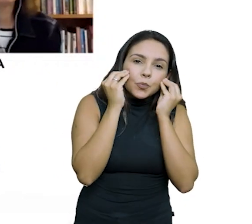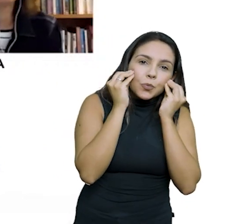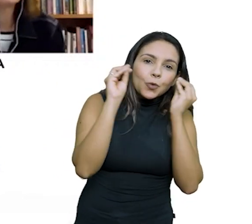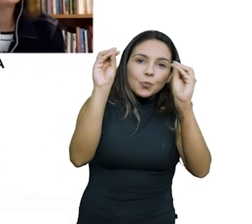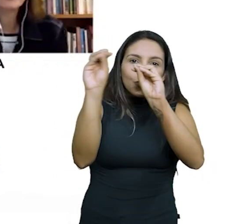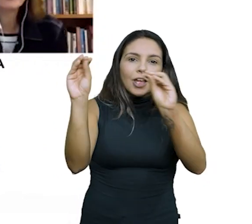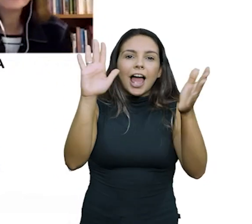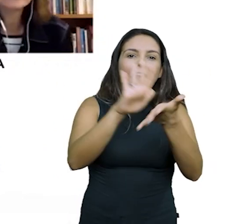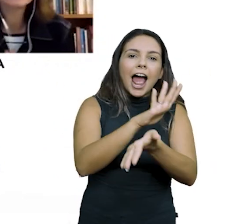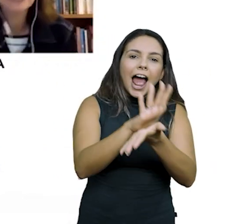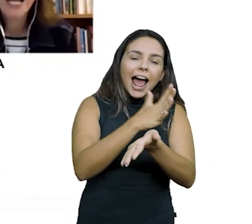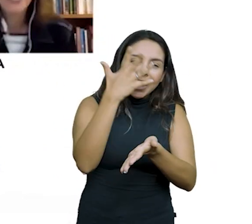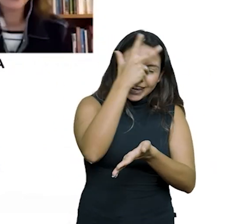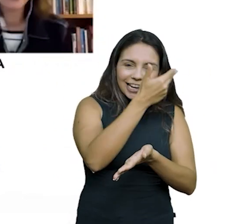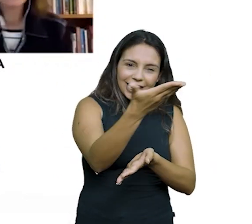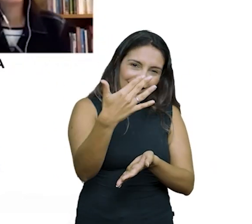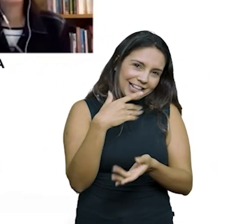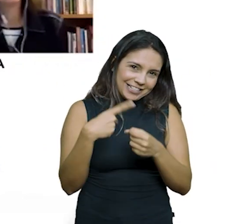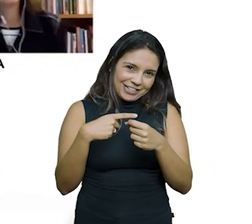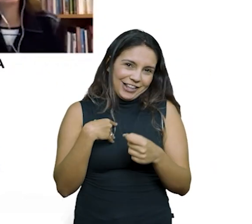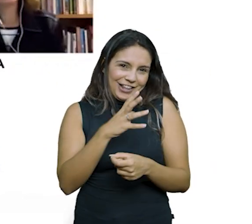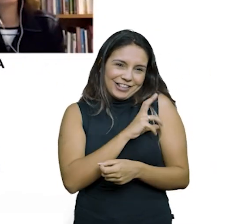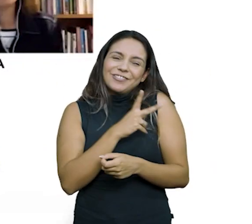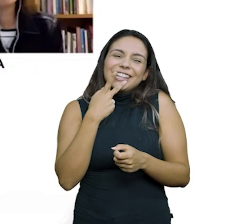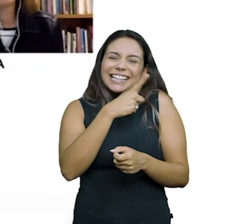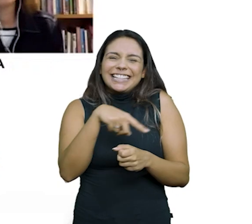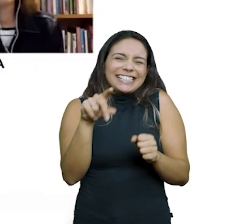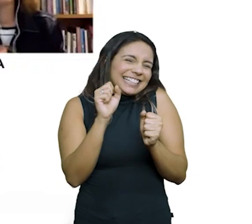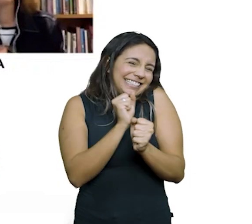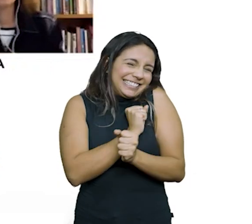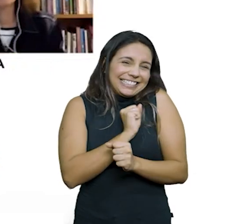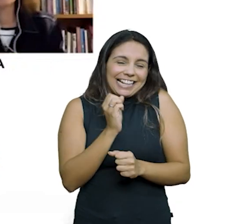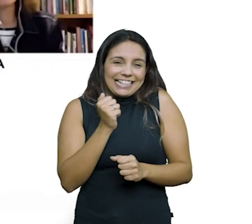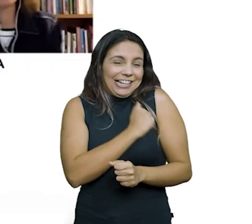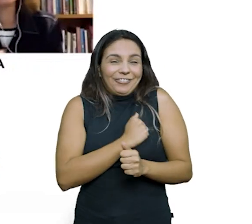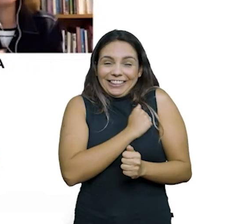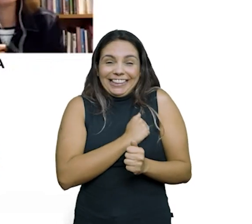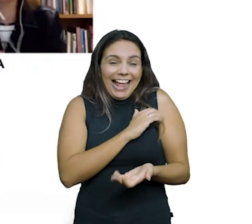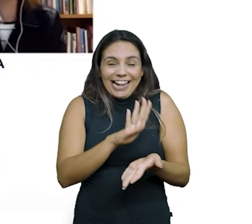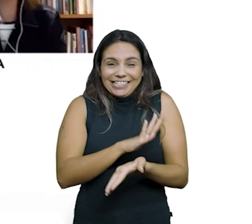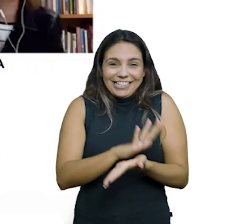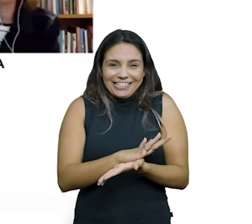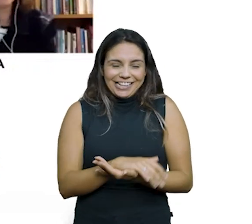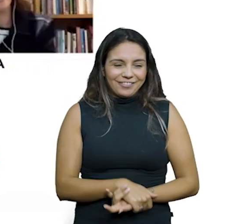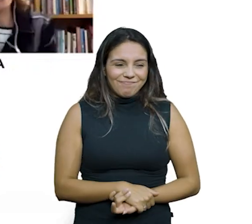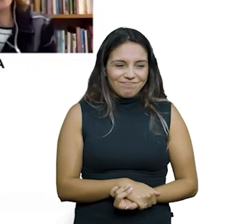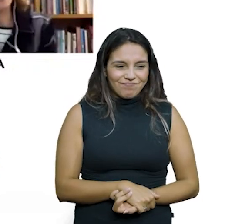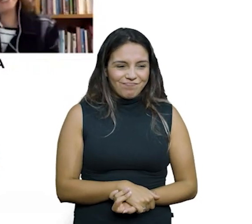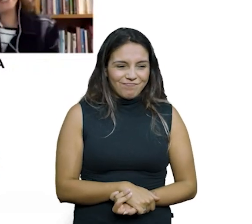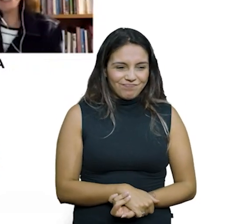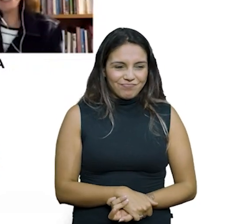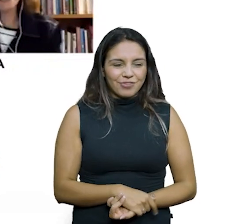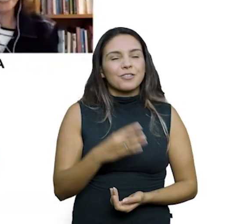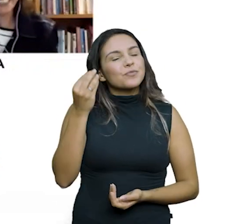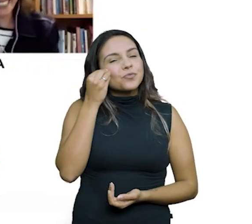lá Araxá, essa cidade que eu amo, Morrendo meu de saudade CEP definitivo. Morrendo de saudade de todo mundo.